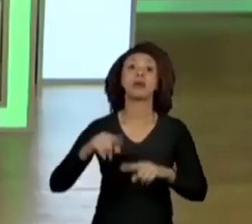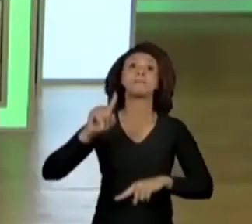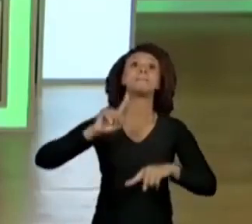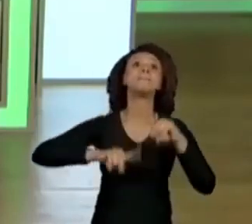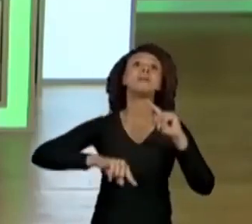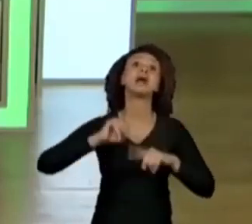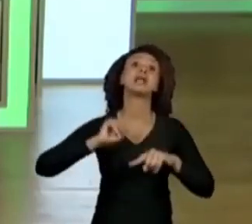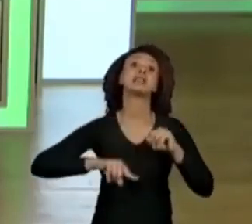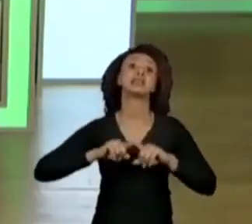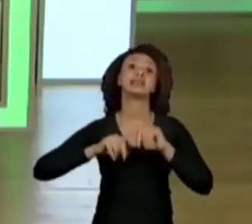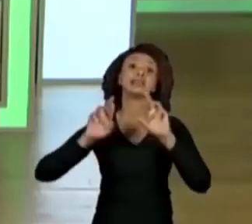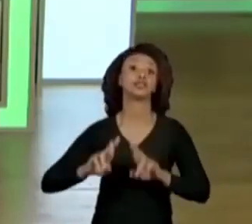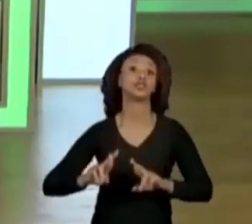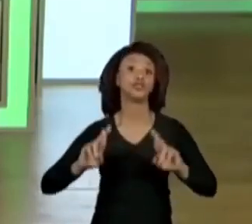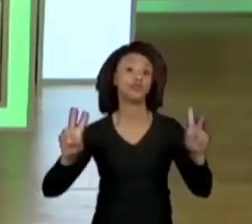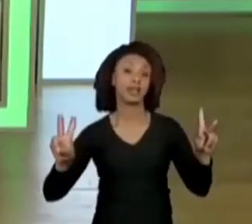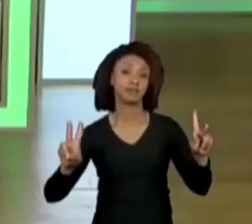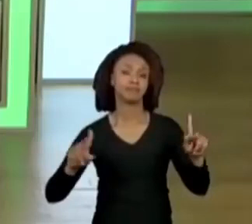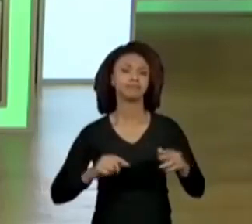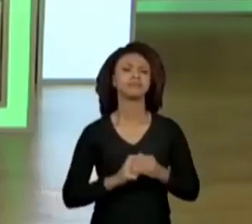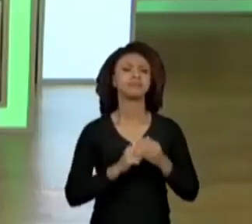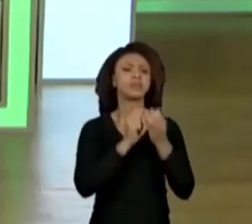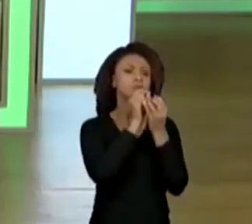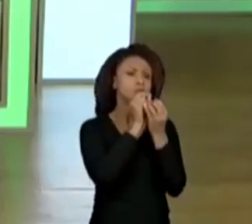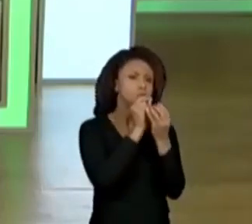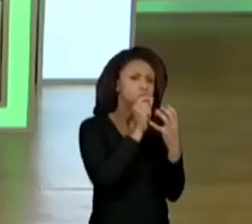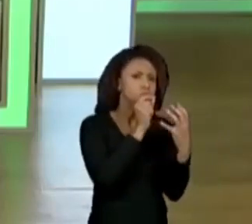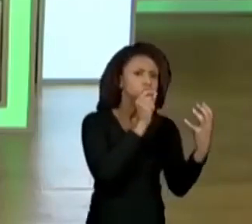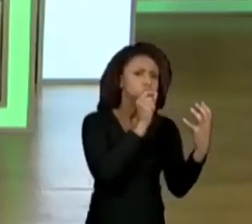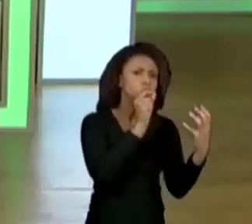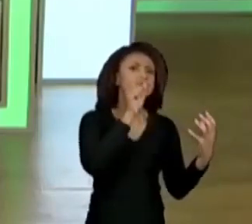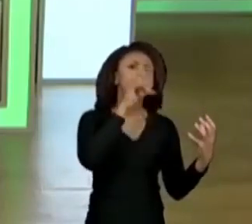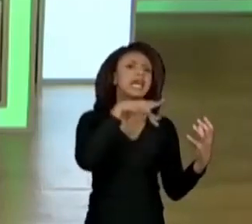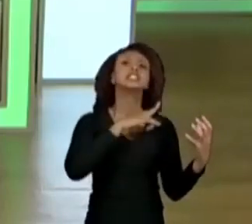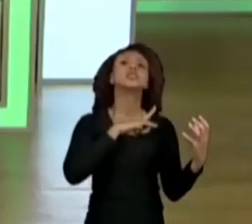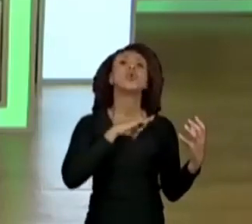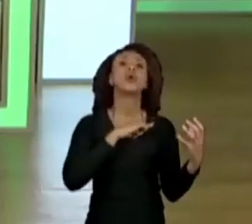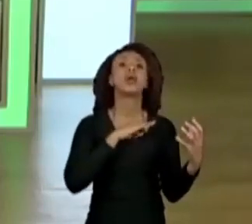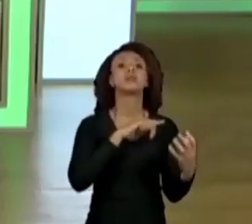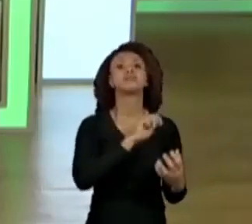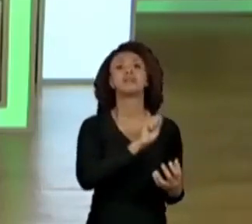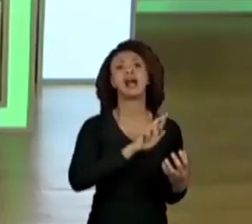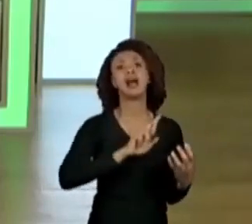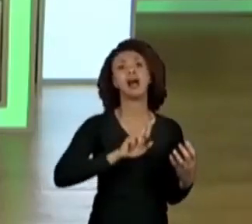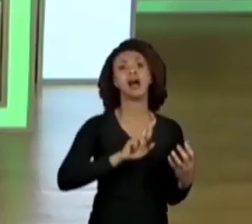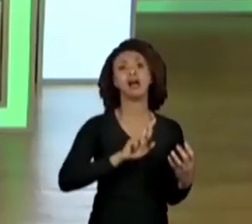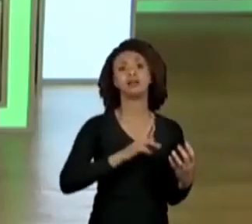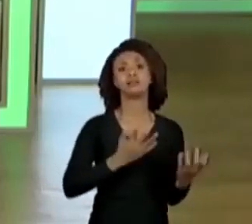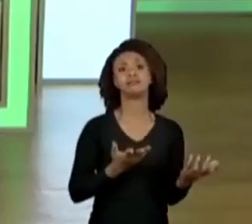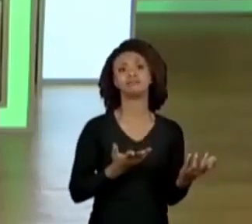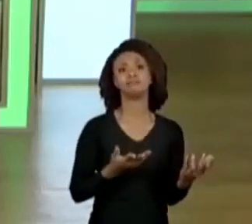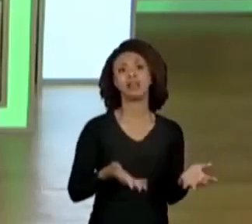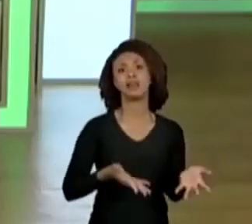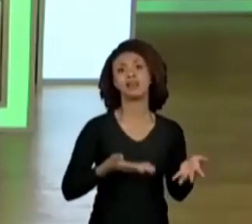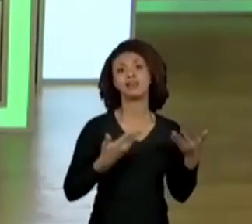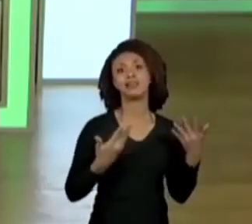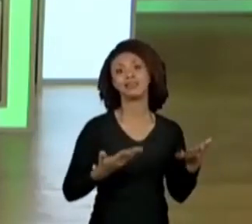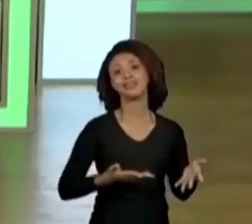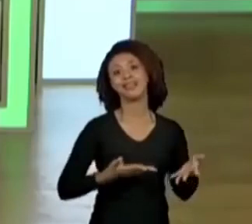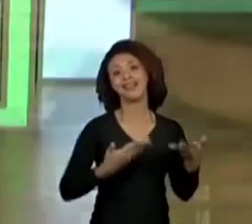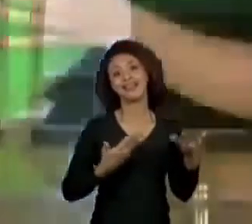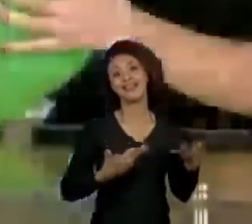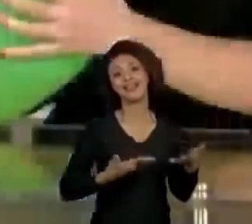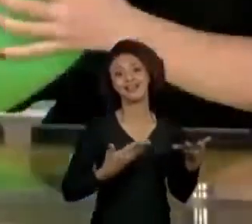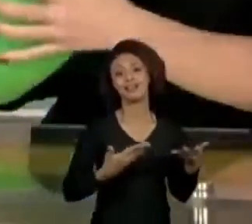verdade, né? A bexiga, ela tá cheia do quê? Muito ar aqui. Muito ar. E ela é leve, o material dela é leve,